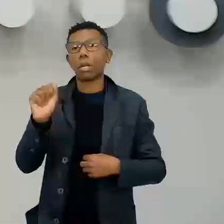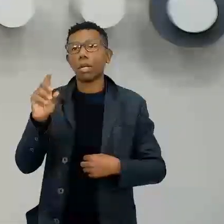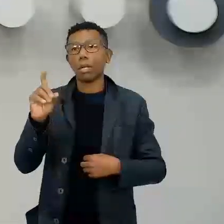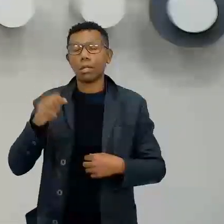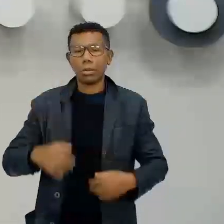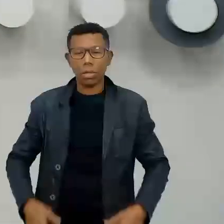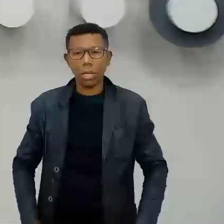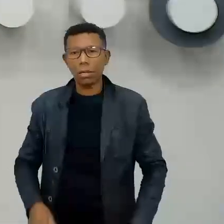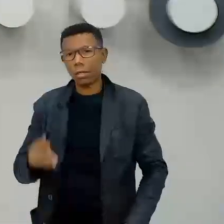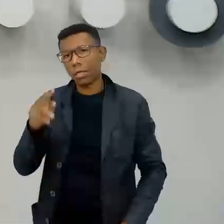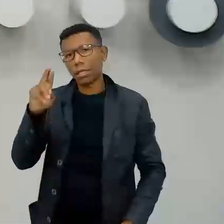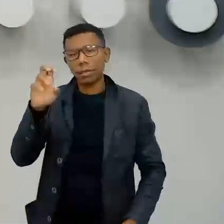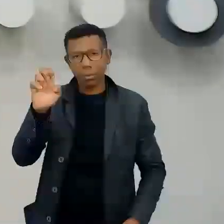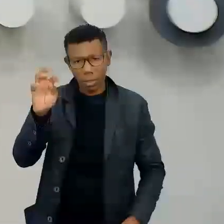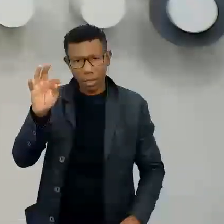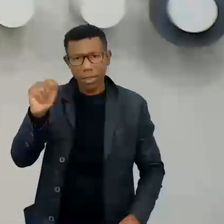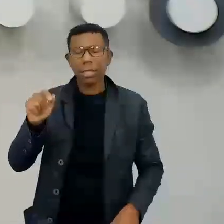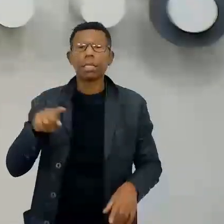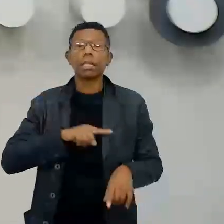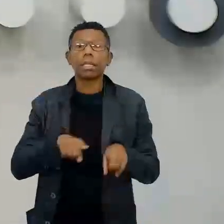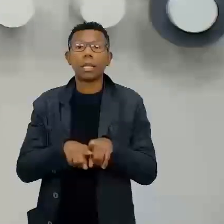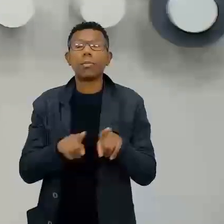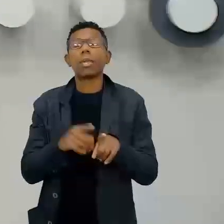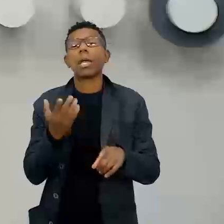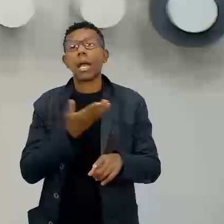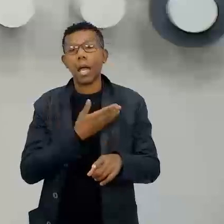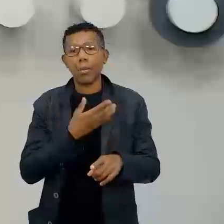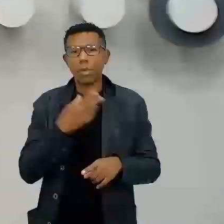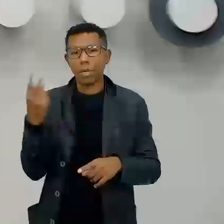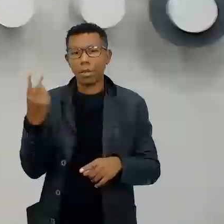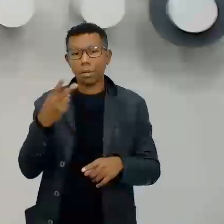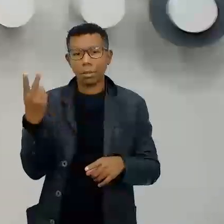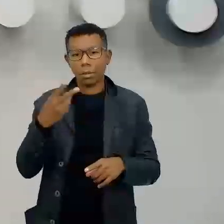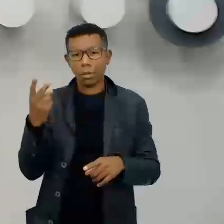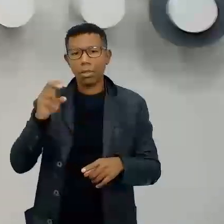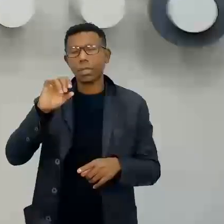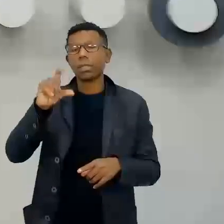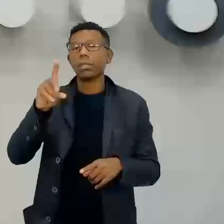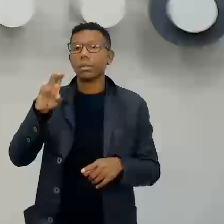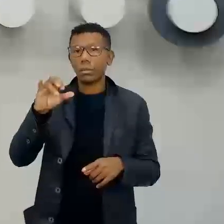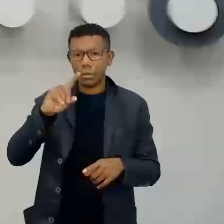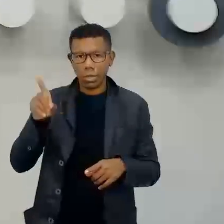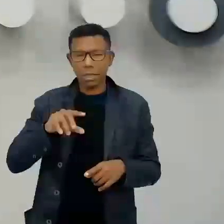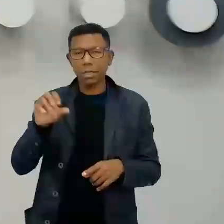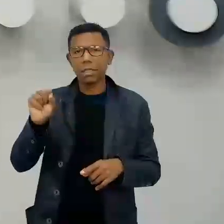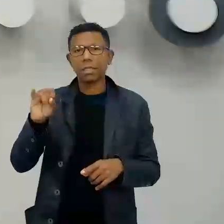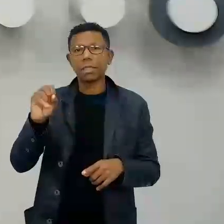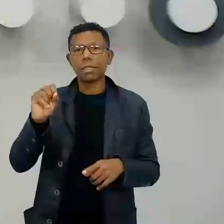aqui acompanhada com meus dois colegas formadores, Luiz e Silvana.